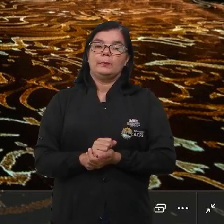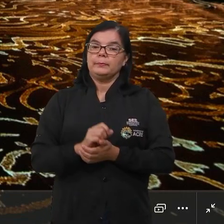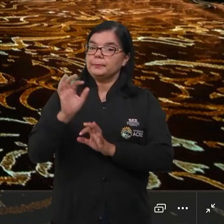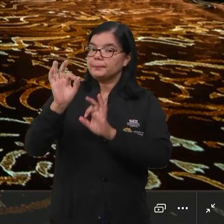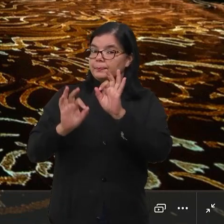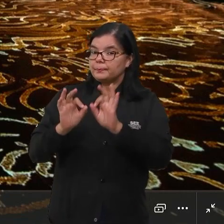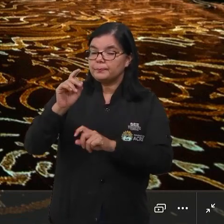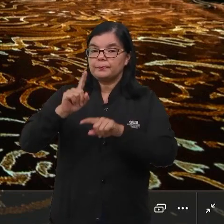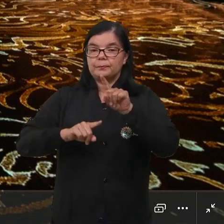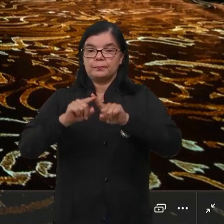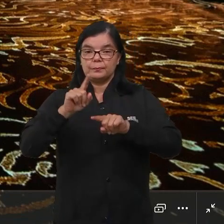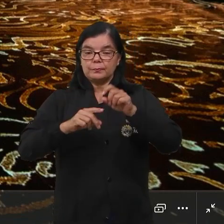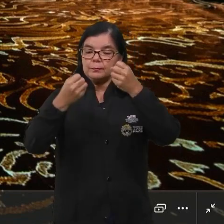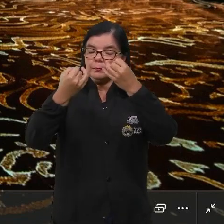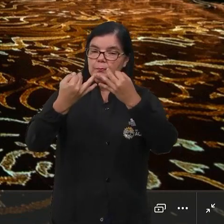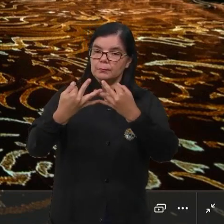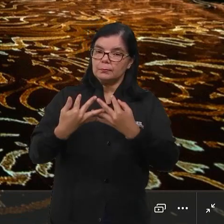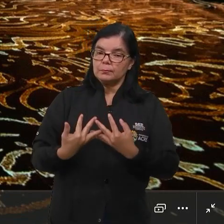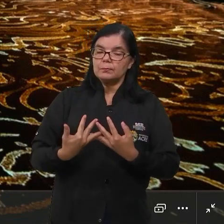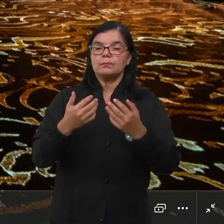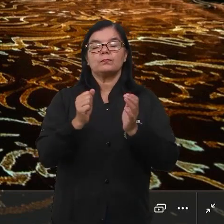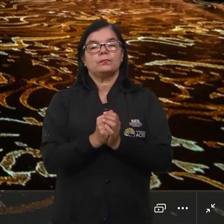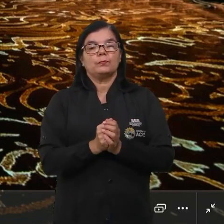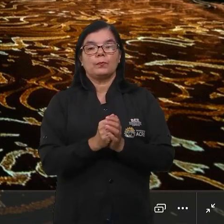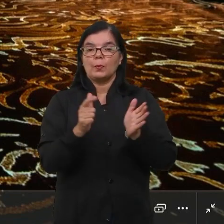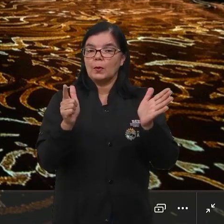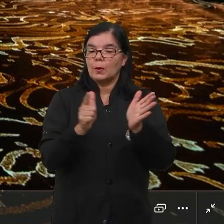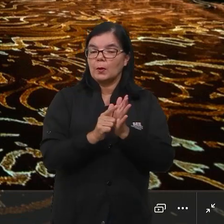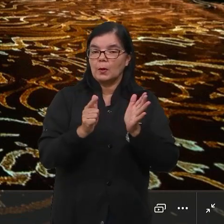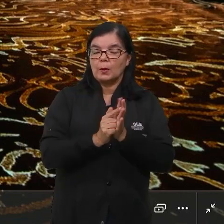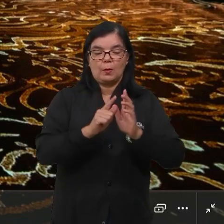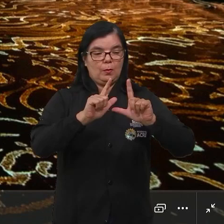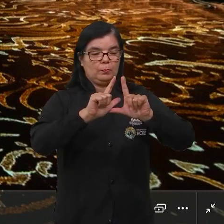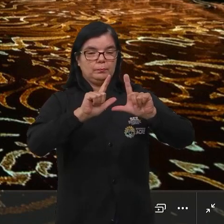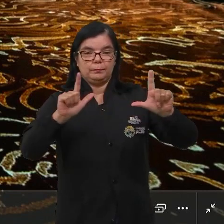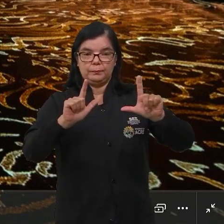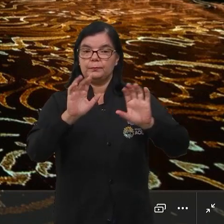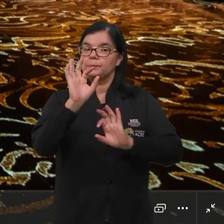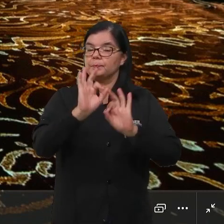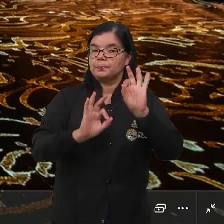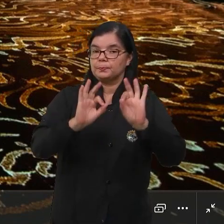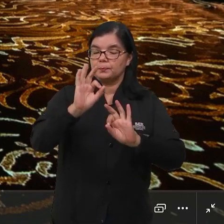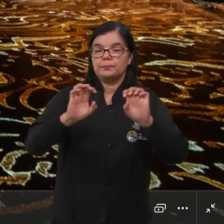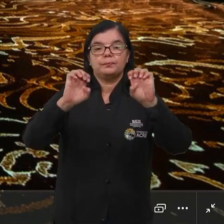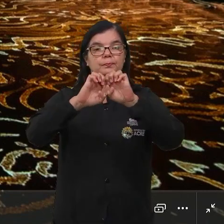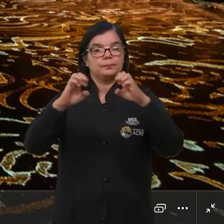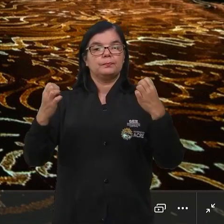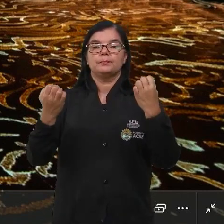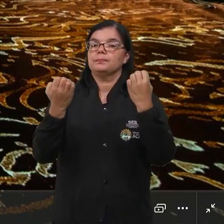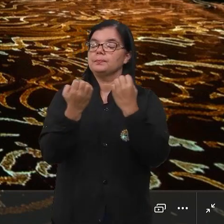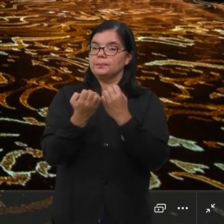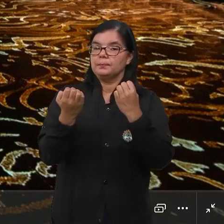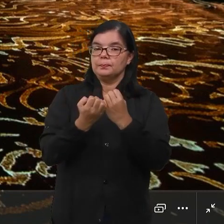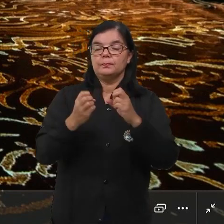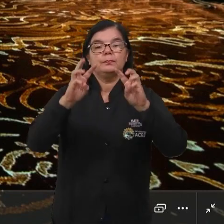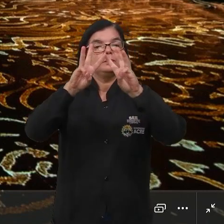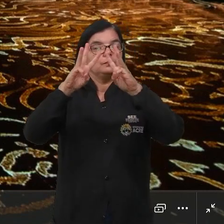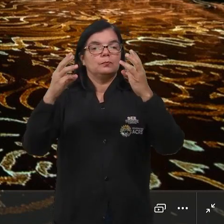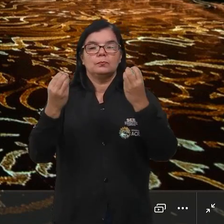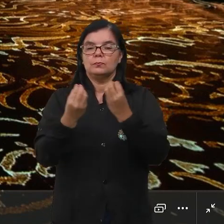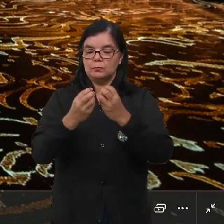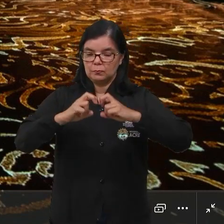Produção de materiais explicativos, catálogo, etiquetas, painéis, organização de eventos paralelos, né, oficinas,